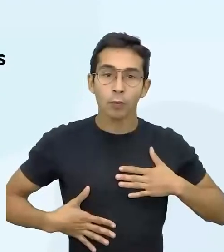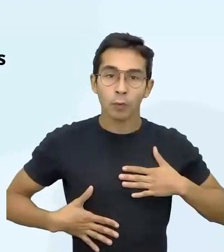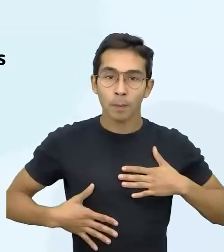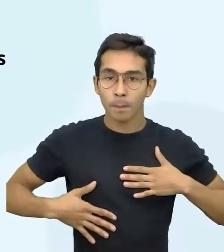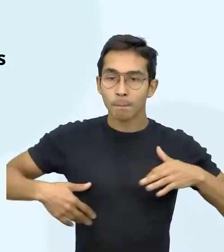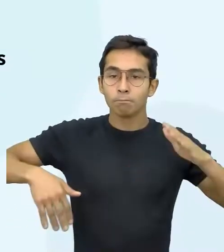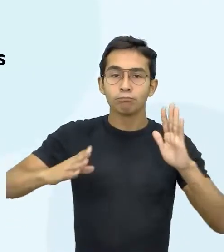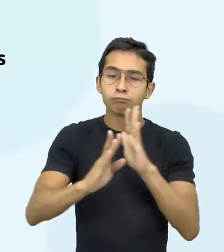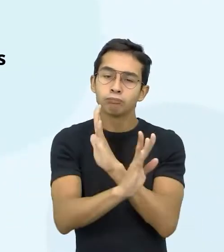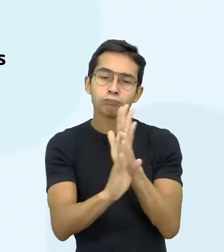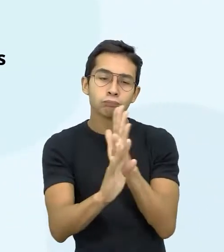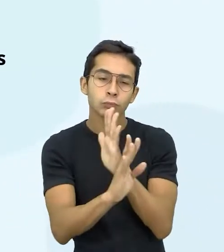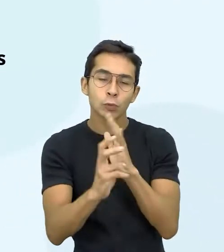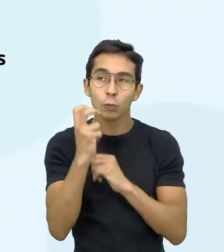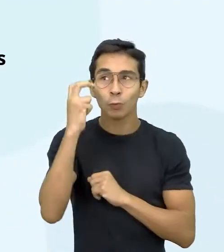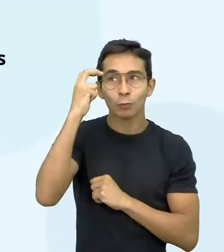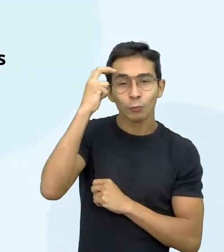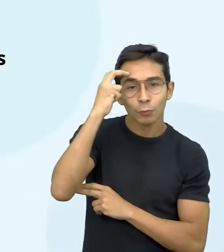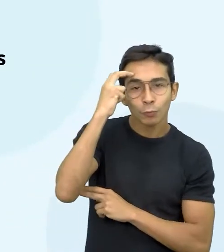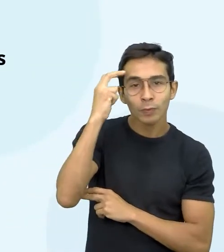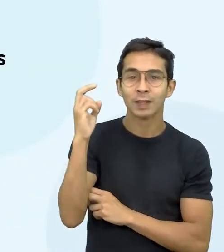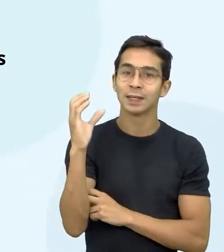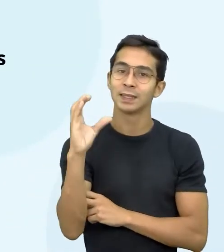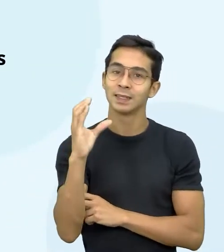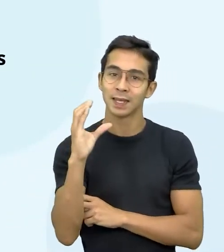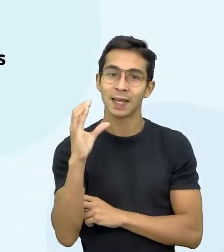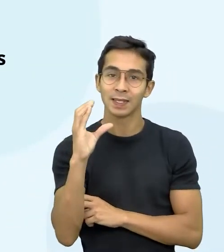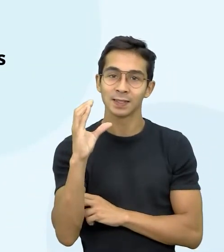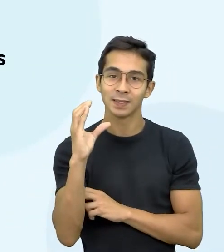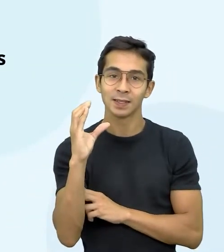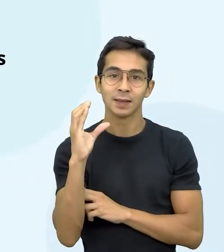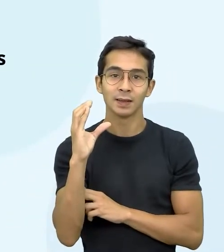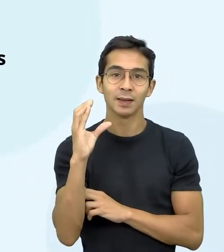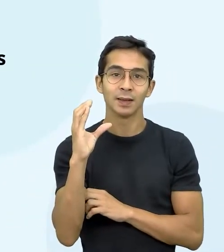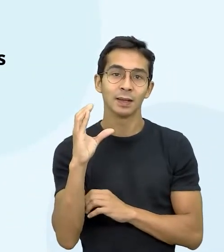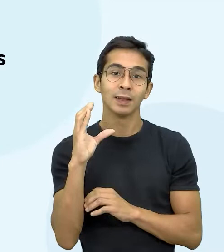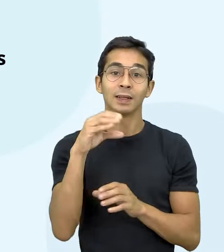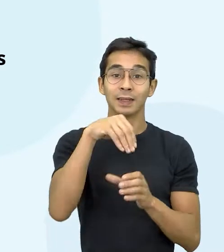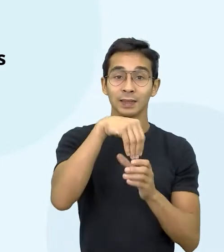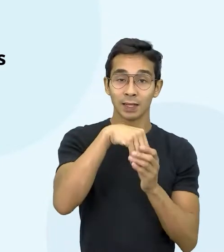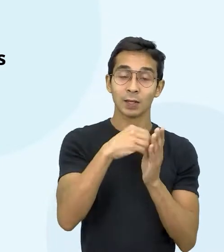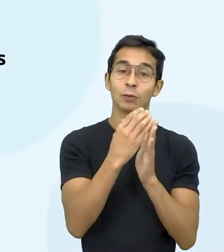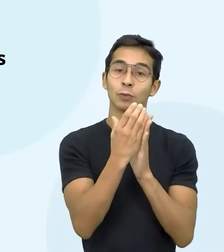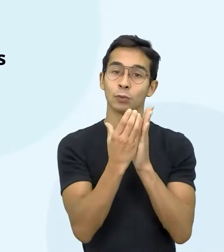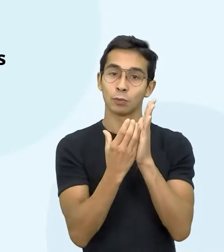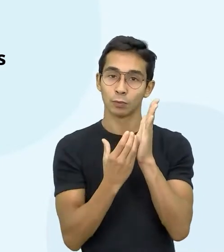Ciências, pertencente ao componente curricular Equilíbrio em Movimento.